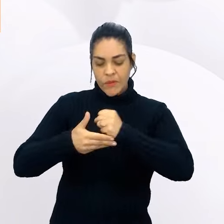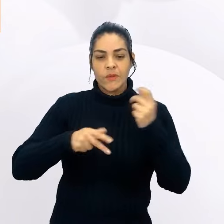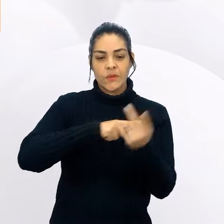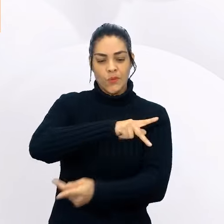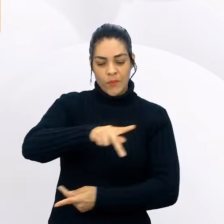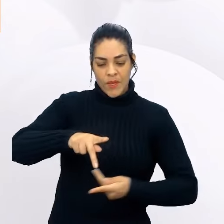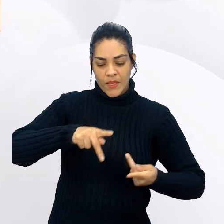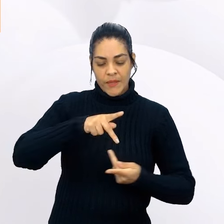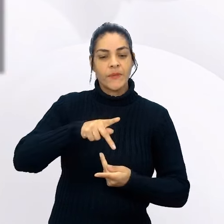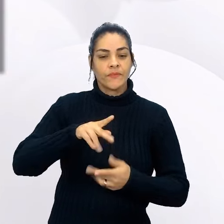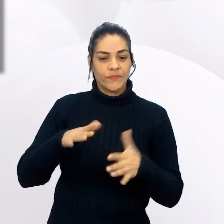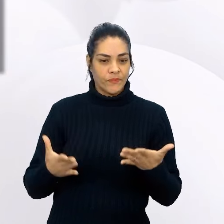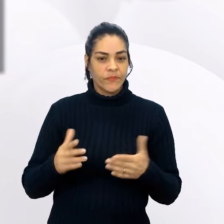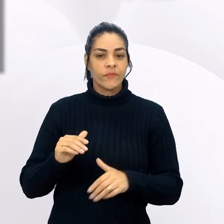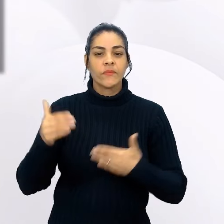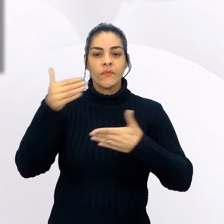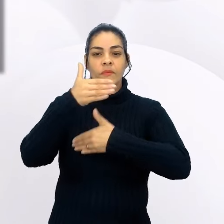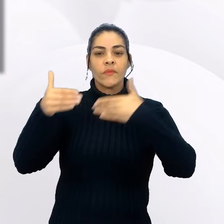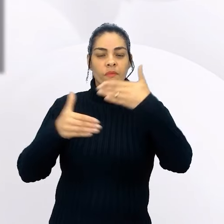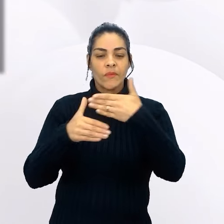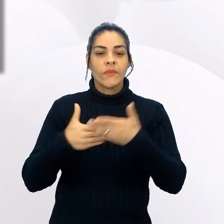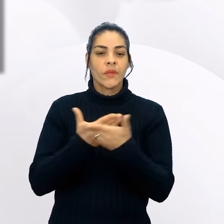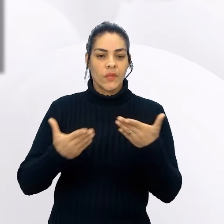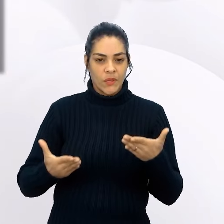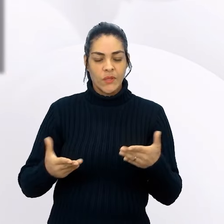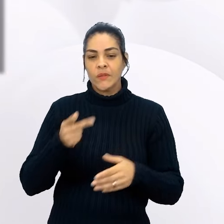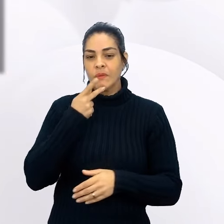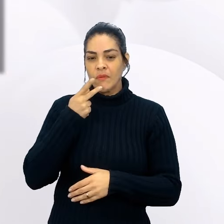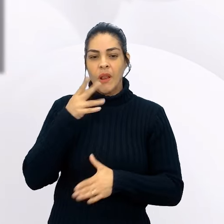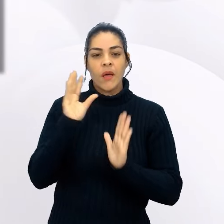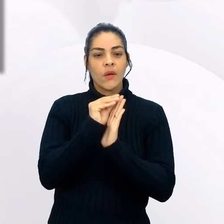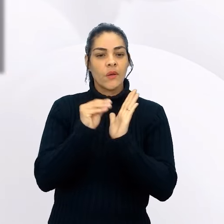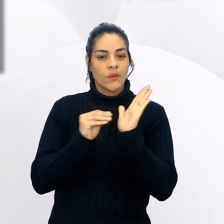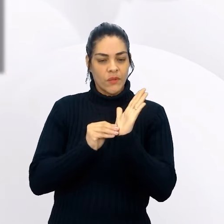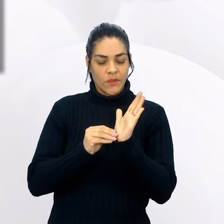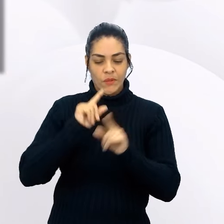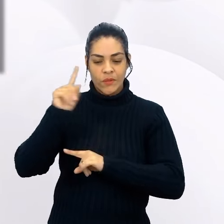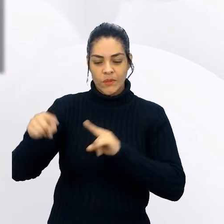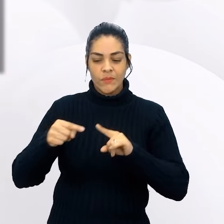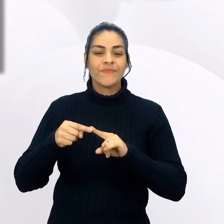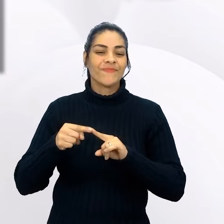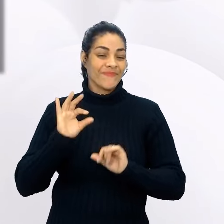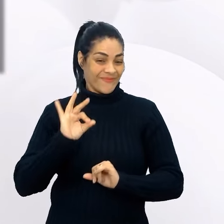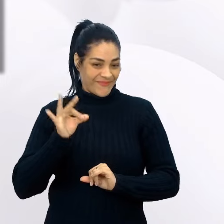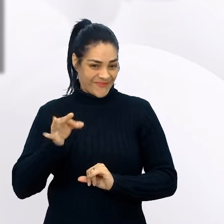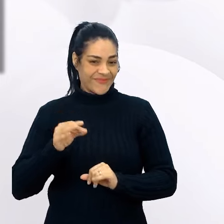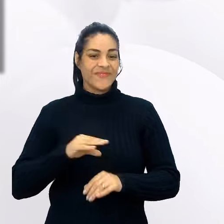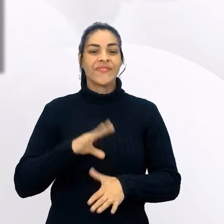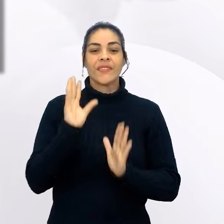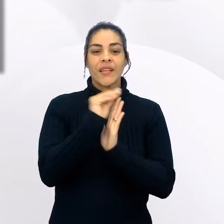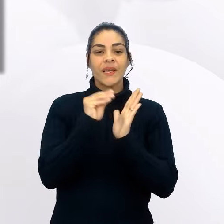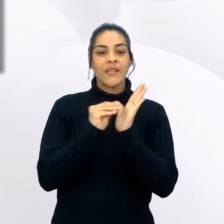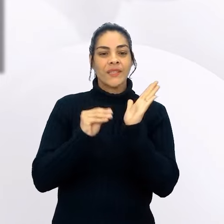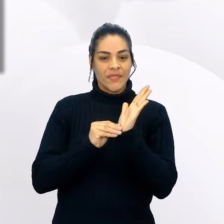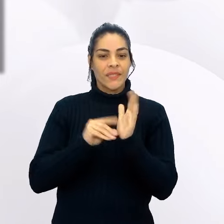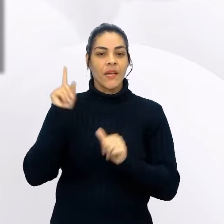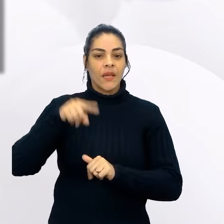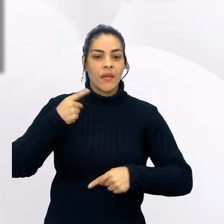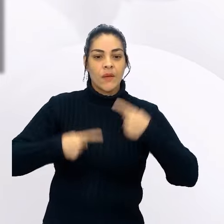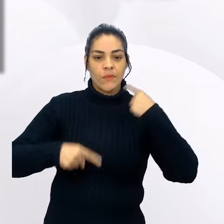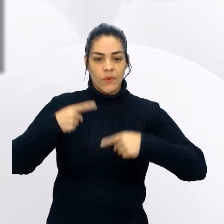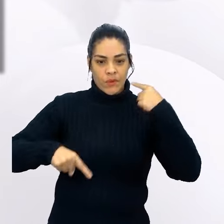sustentabilidade do planeta. No próximo slide, a Kimia vai falar sobre os conteúdos e objetivos. Isso mesmo, Tiago, conteúdos. É políticas